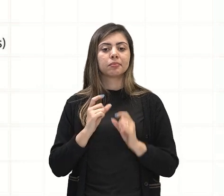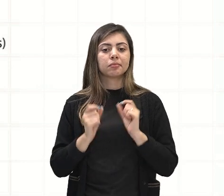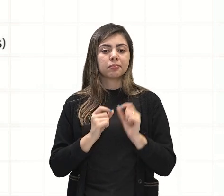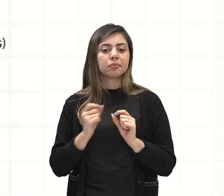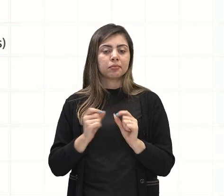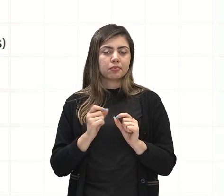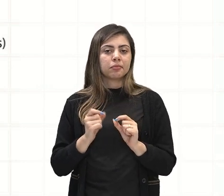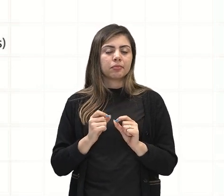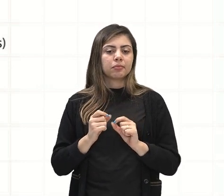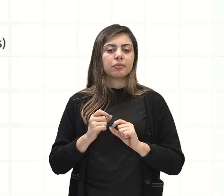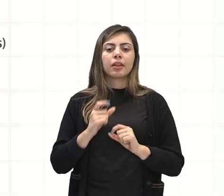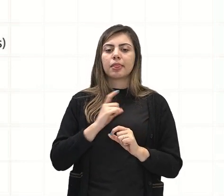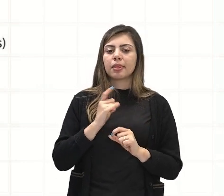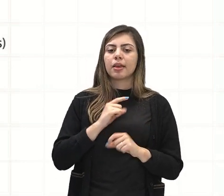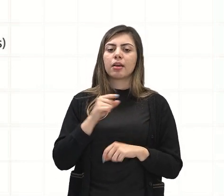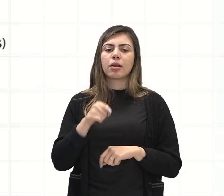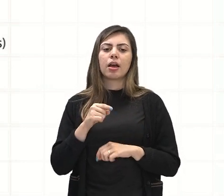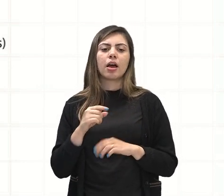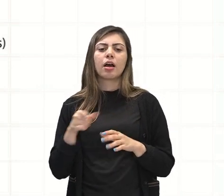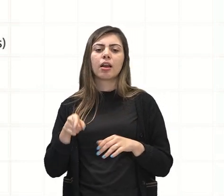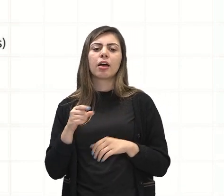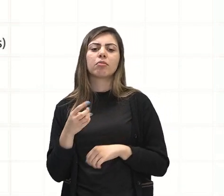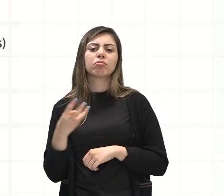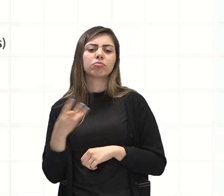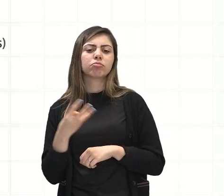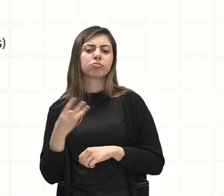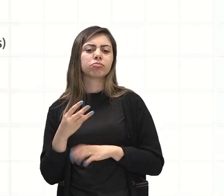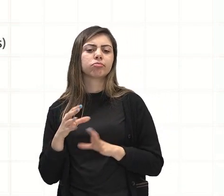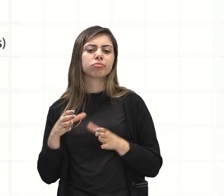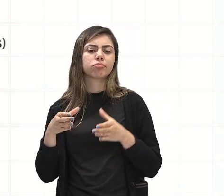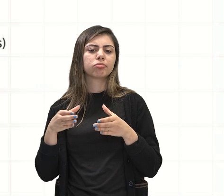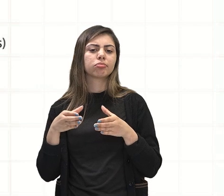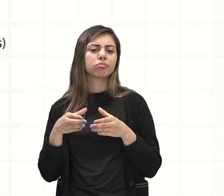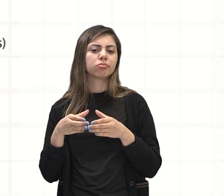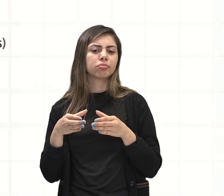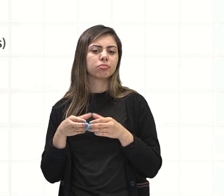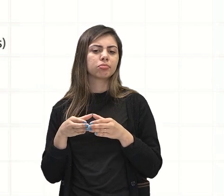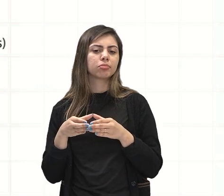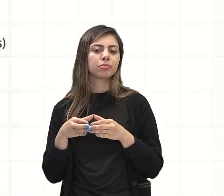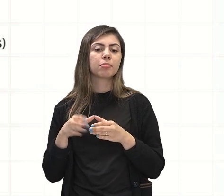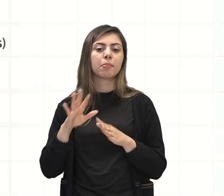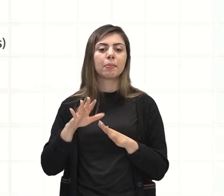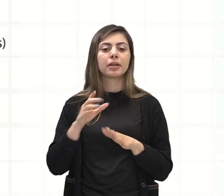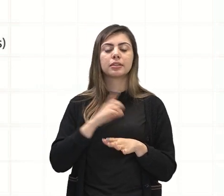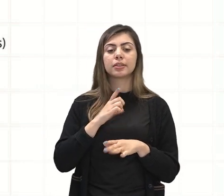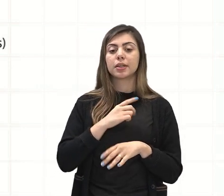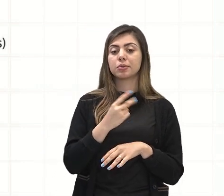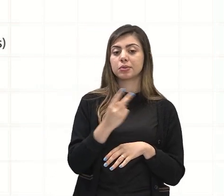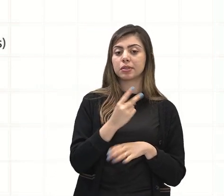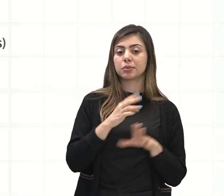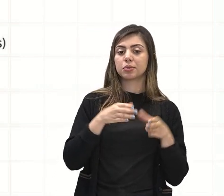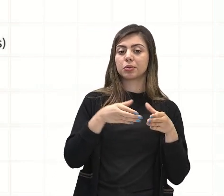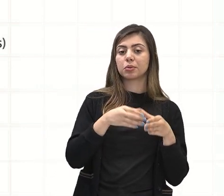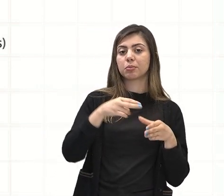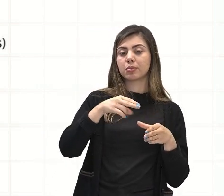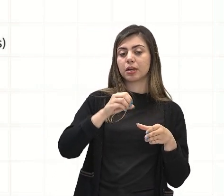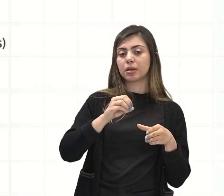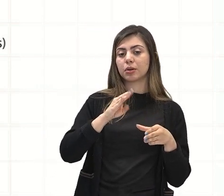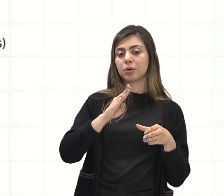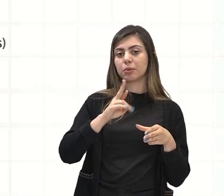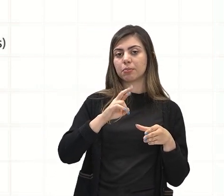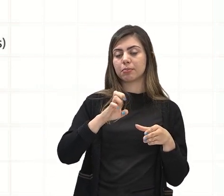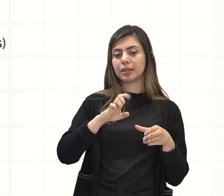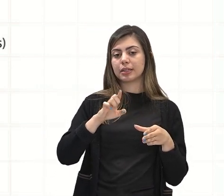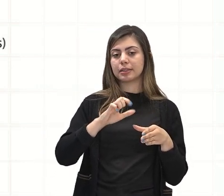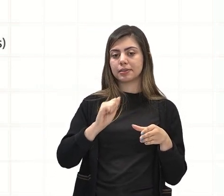sans-culottes? Por burgueses? Por camponeses? Não, por gente da nobreza, pelos nobres, tá bom? E que, por